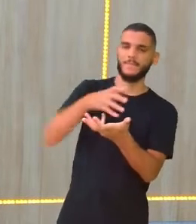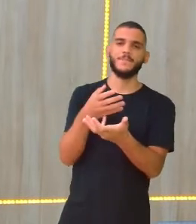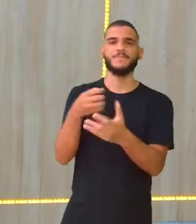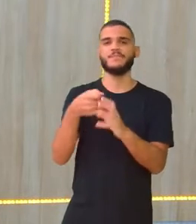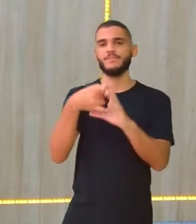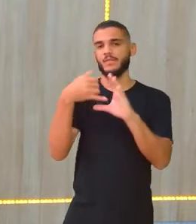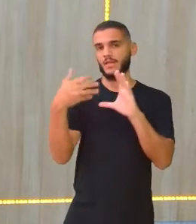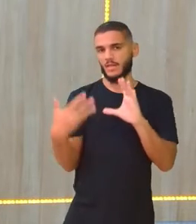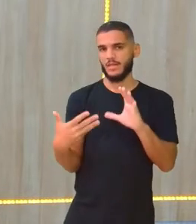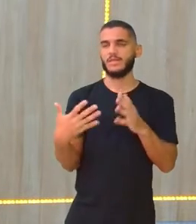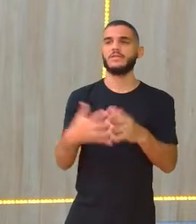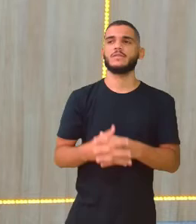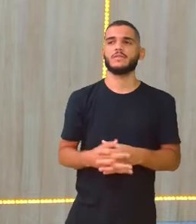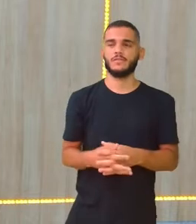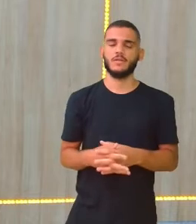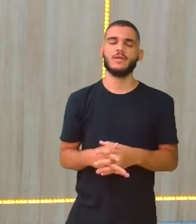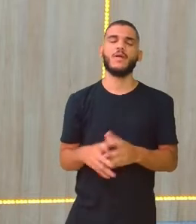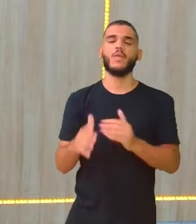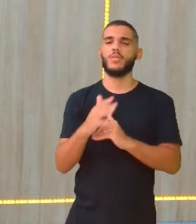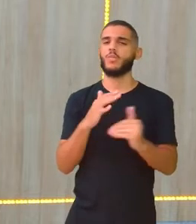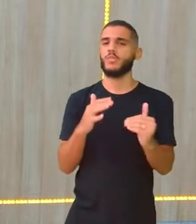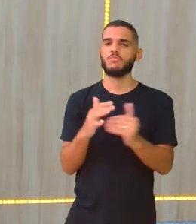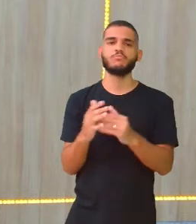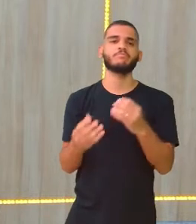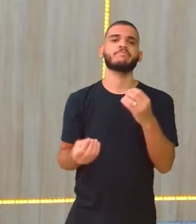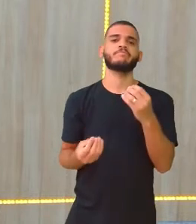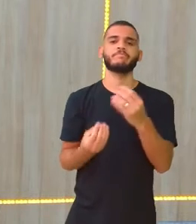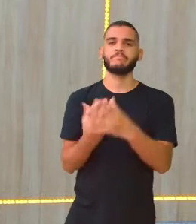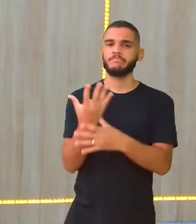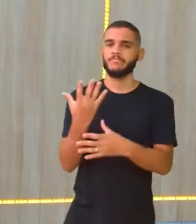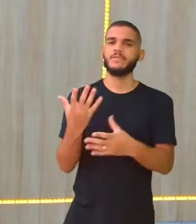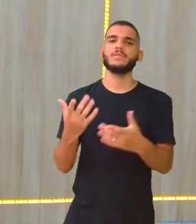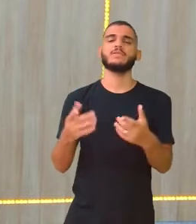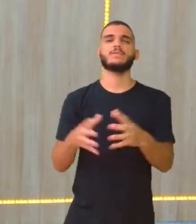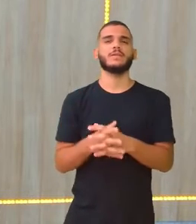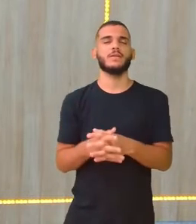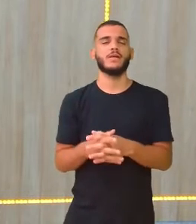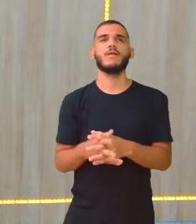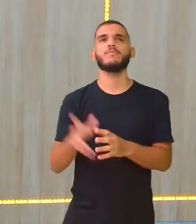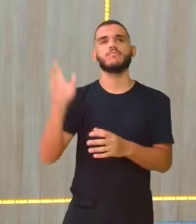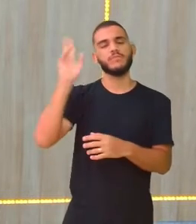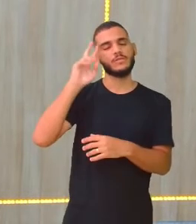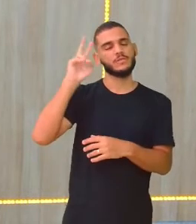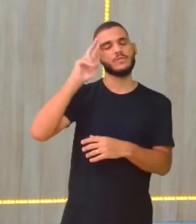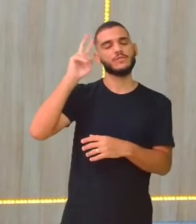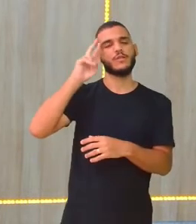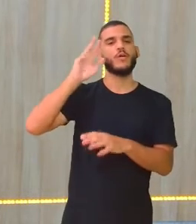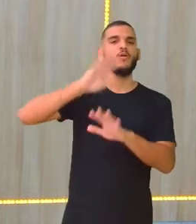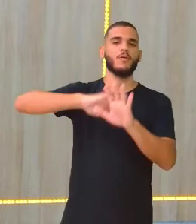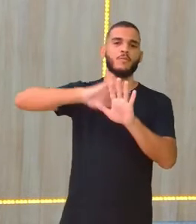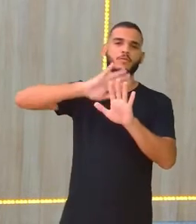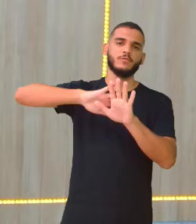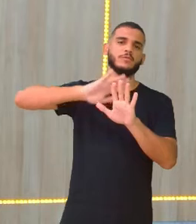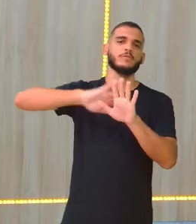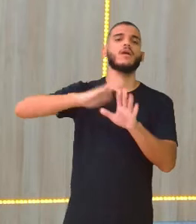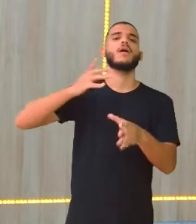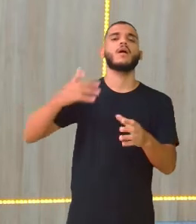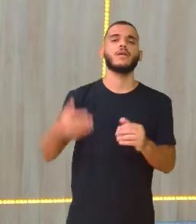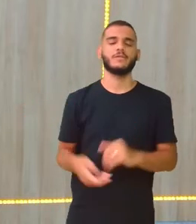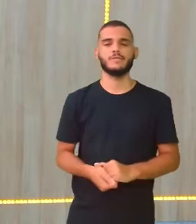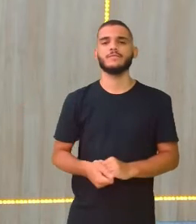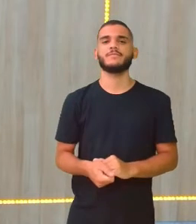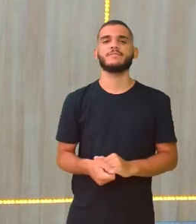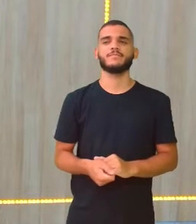física, todo aquele processo de formação, Big Bang, aí vem o resfriamento, aquela coisa